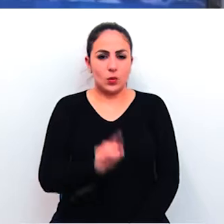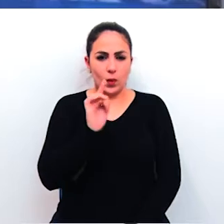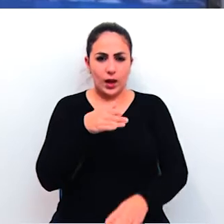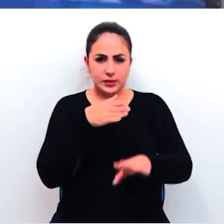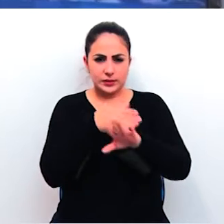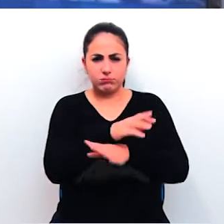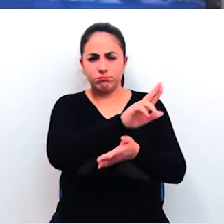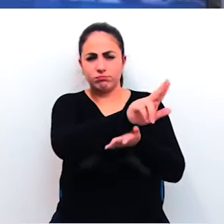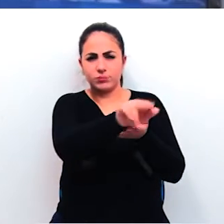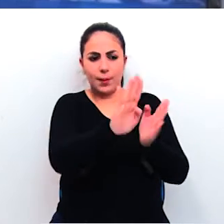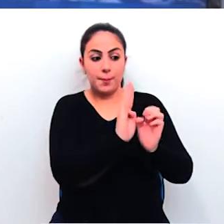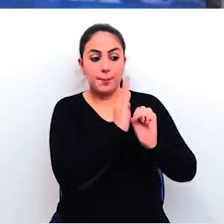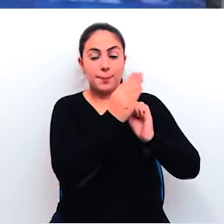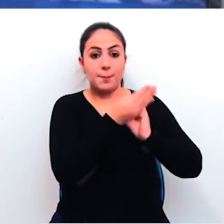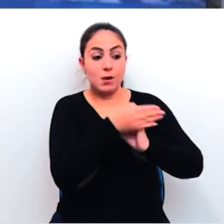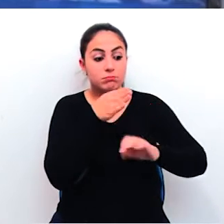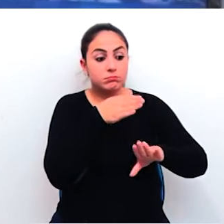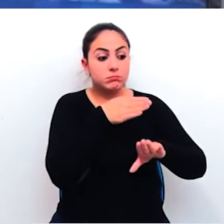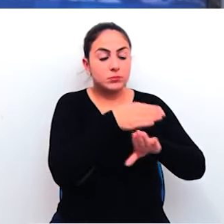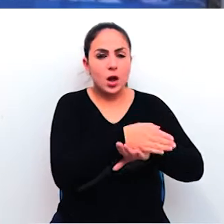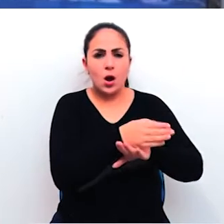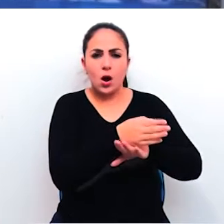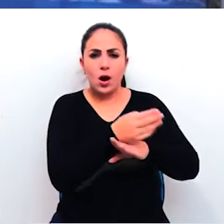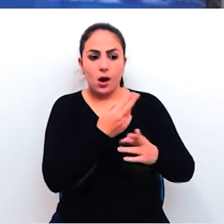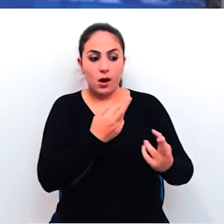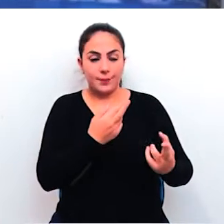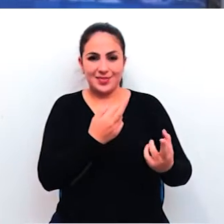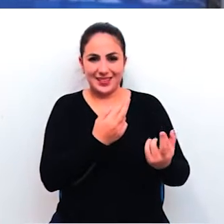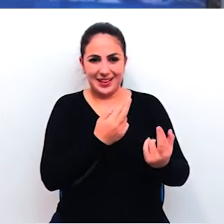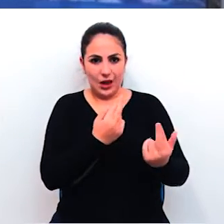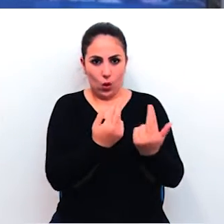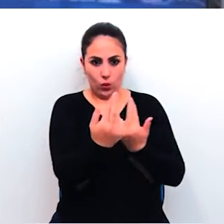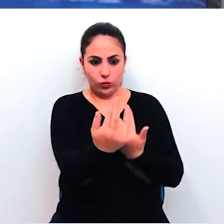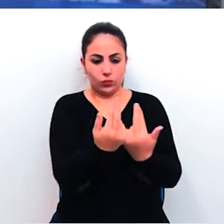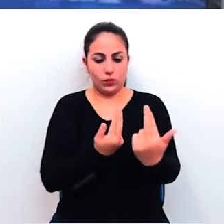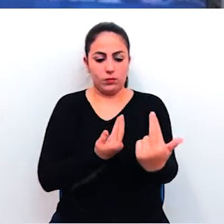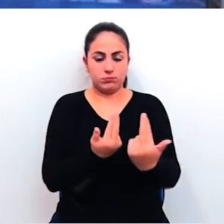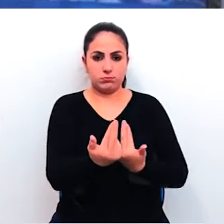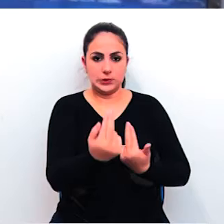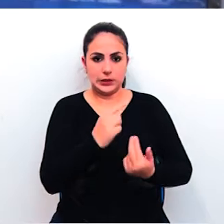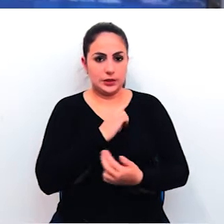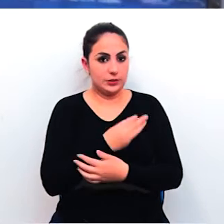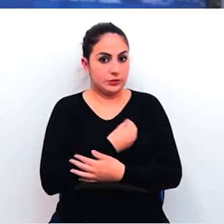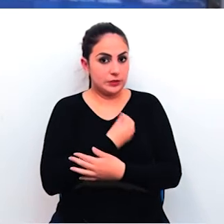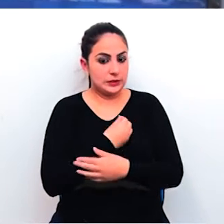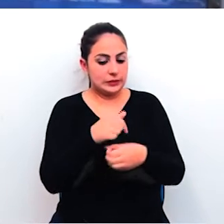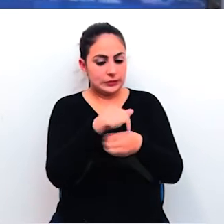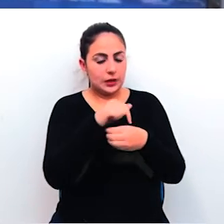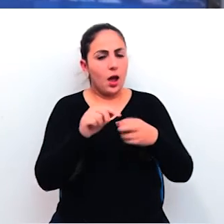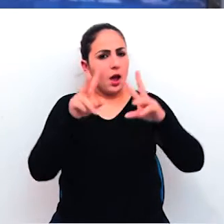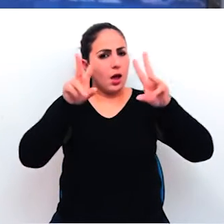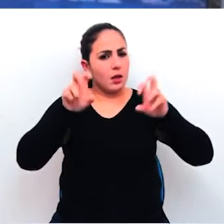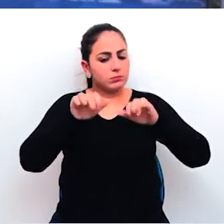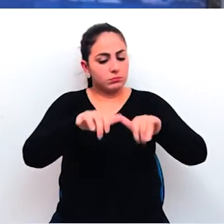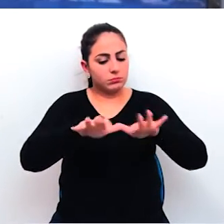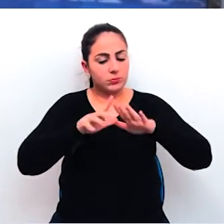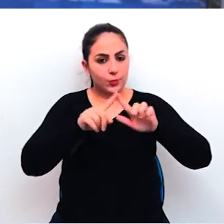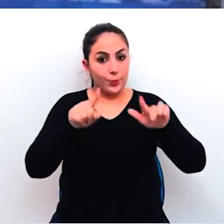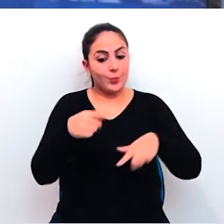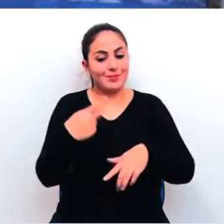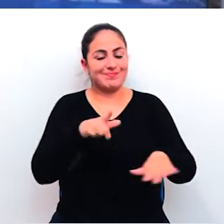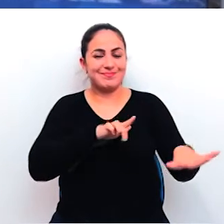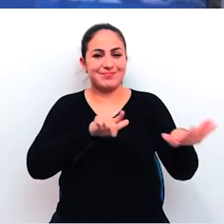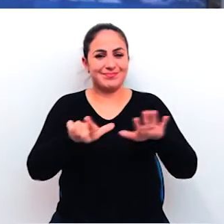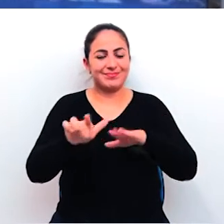o acesso a diversos bairros através de rodovias que circundam a nossa cidade foi tema de uma audiência pública